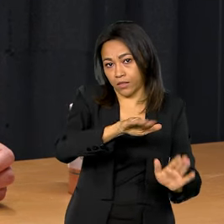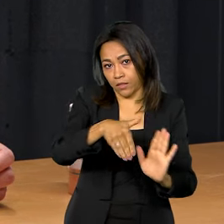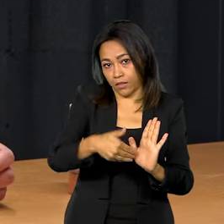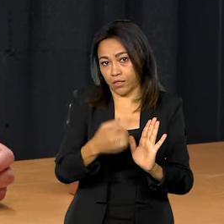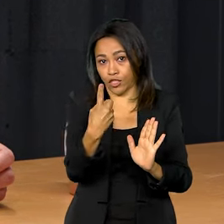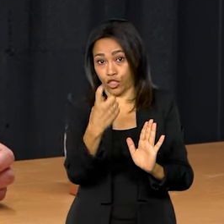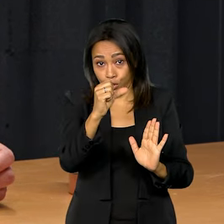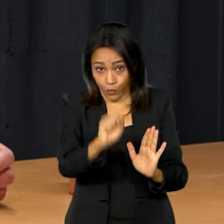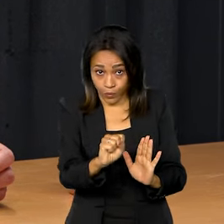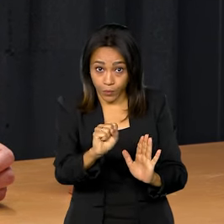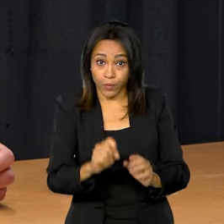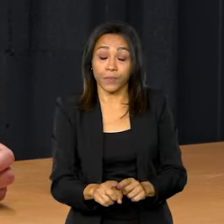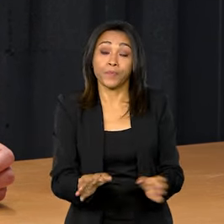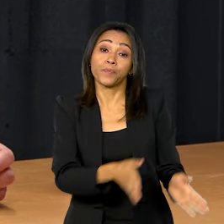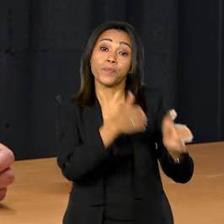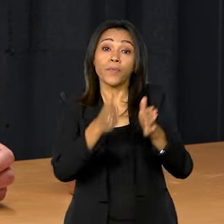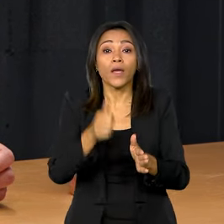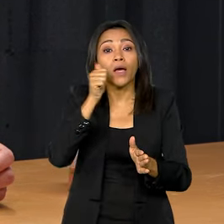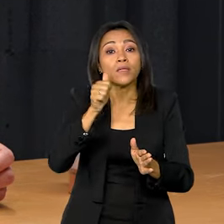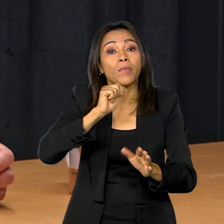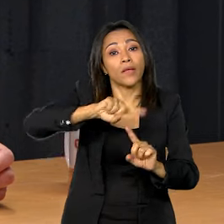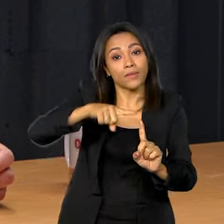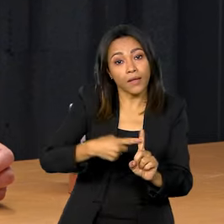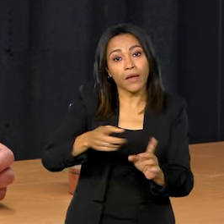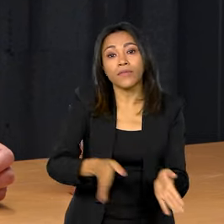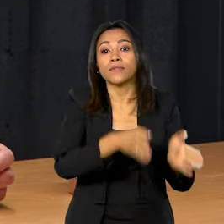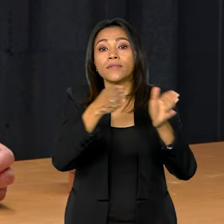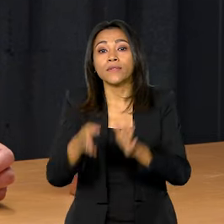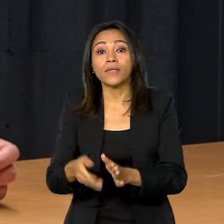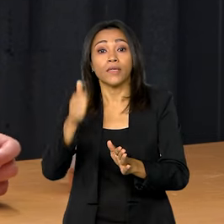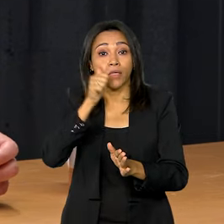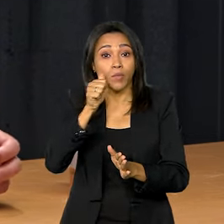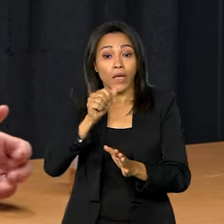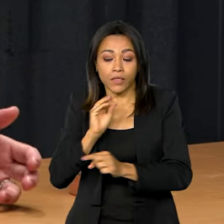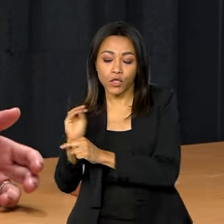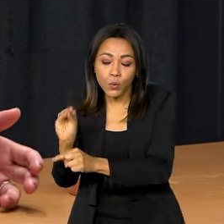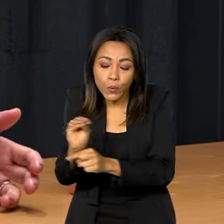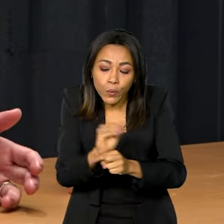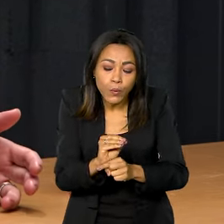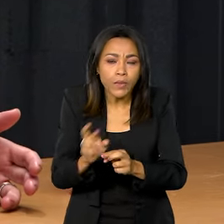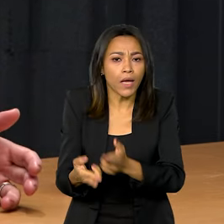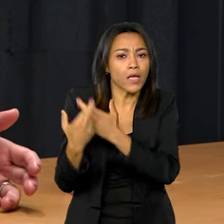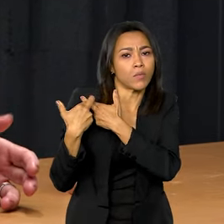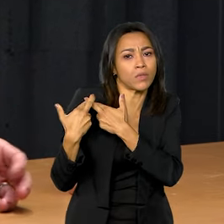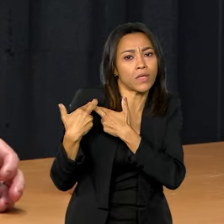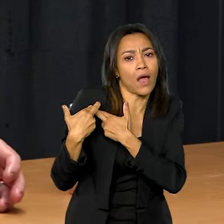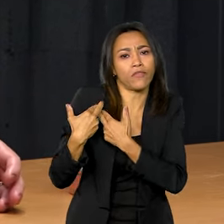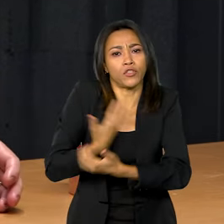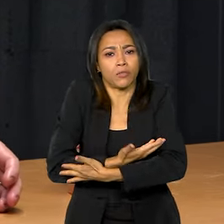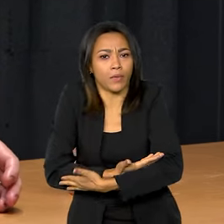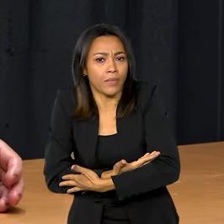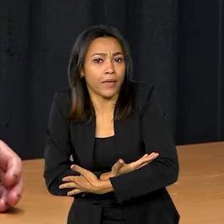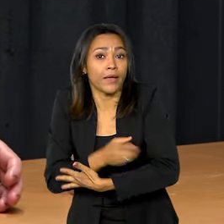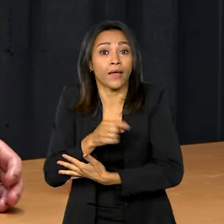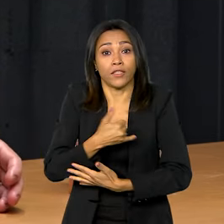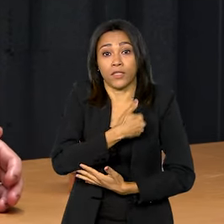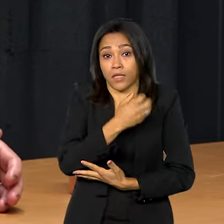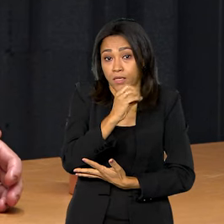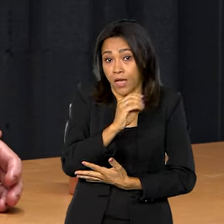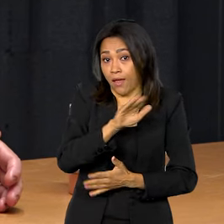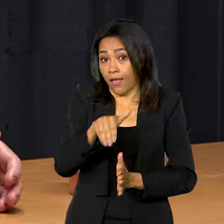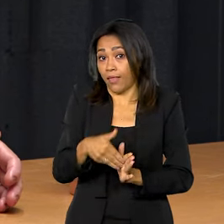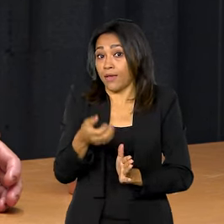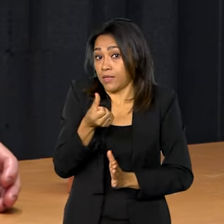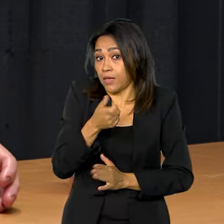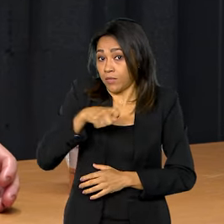18 anos incompletos as mulheres gestantes e as nutres que são aquelas responsáveis por cuidar de bebês de 0 a